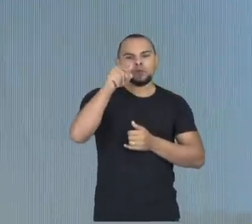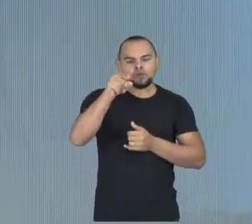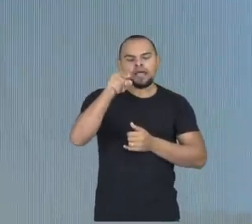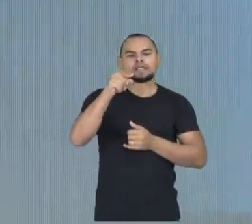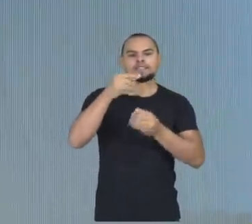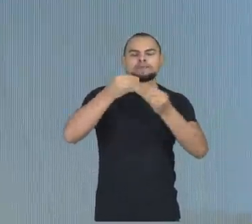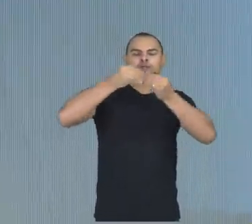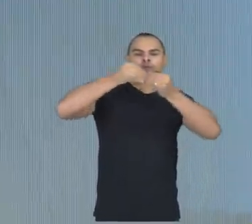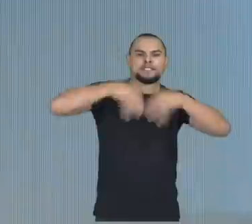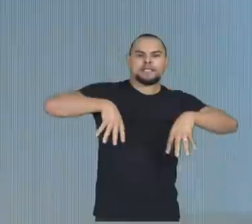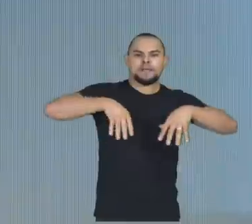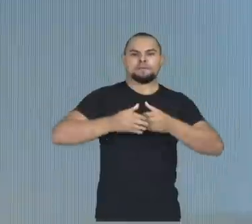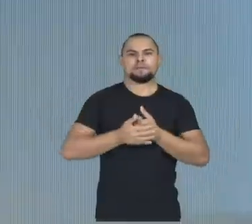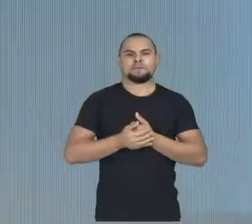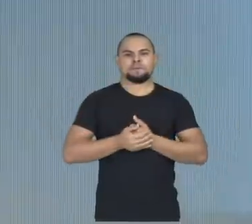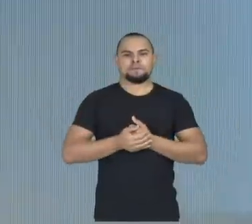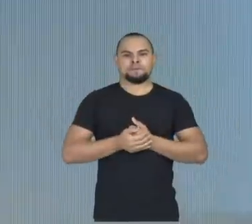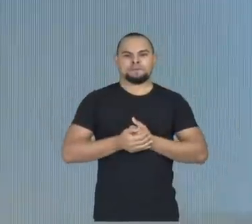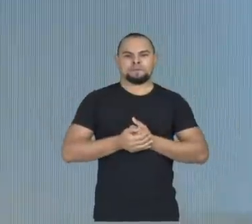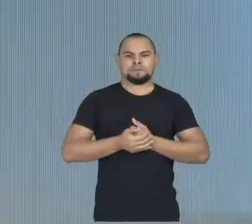muito.